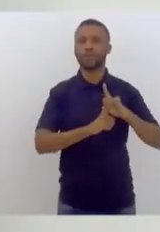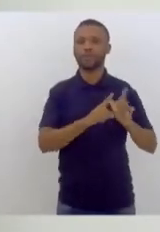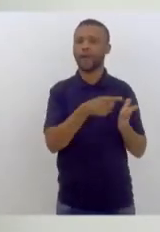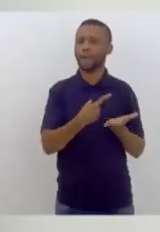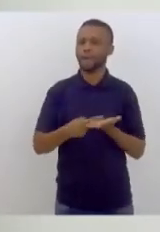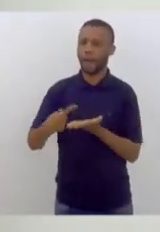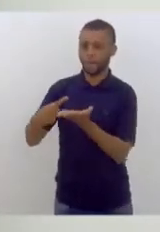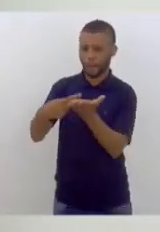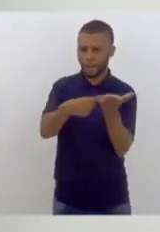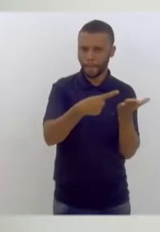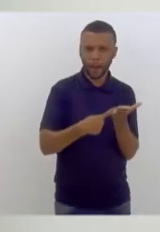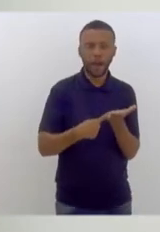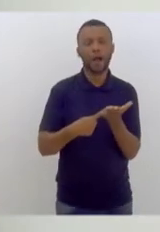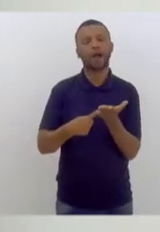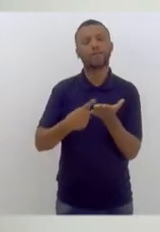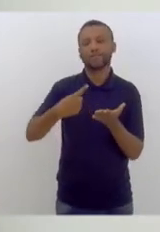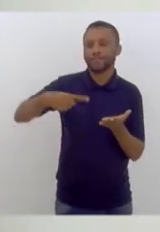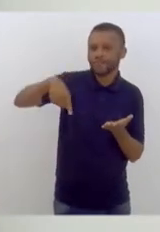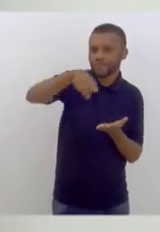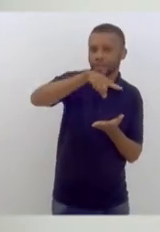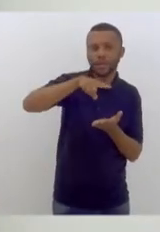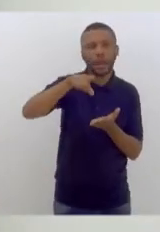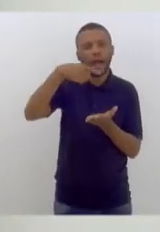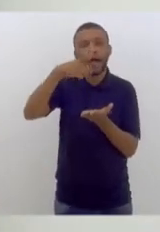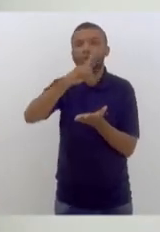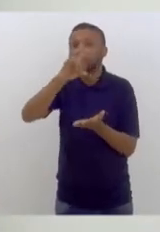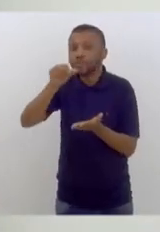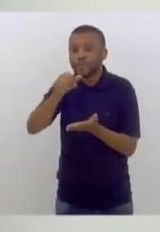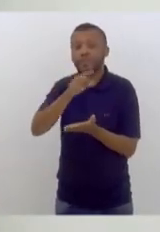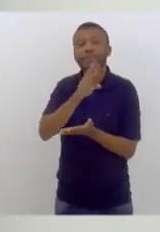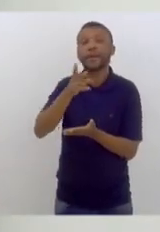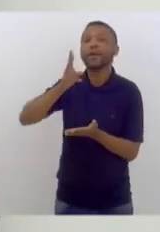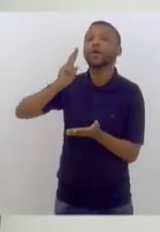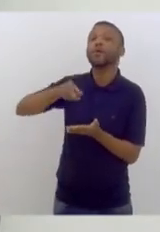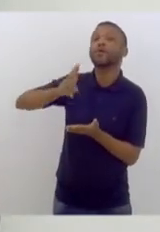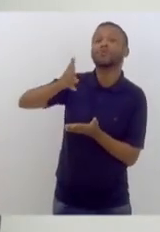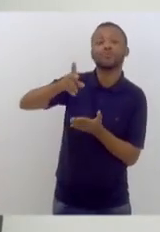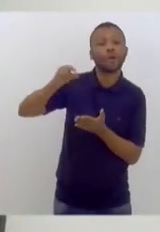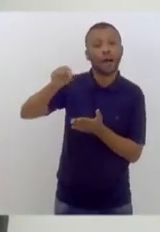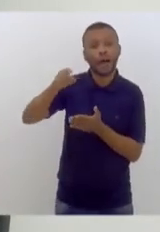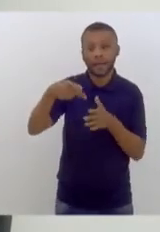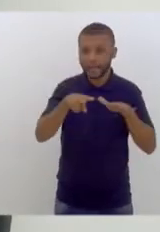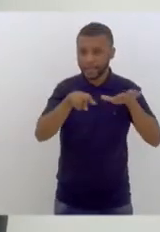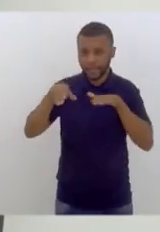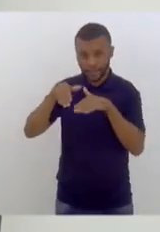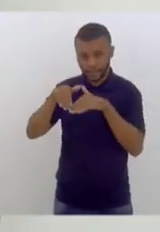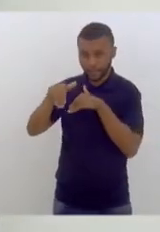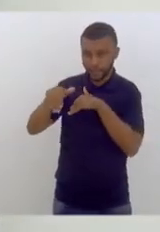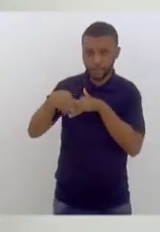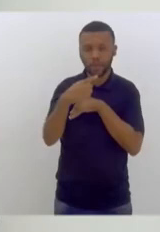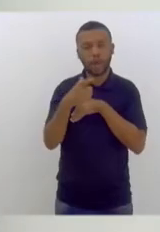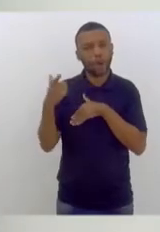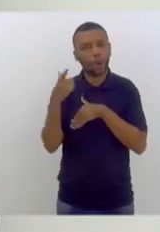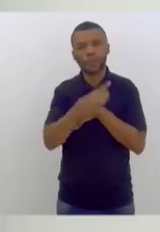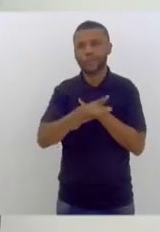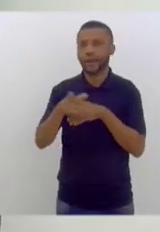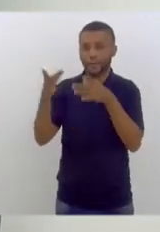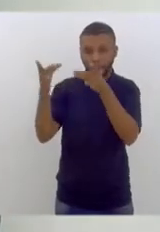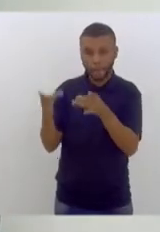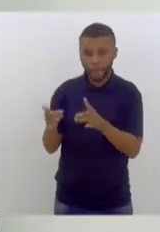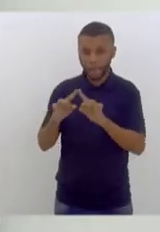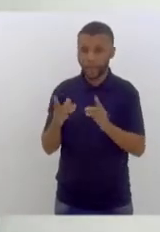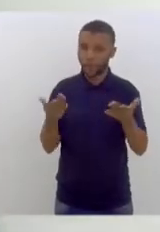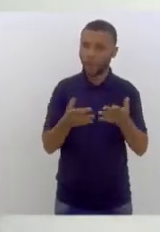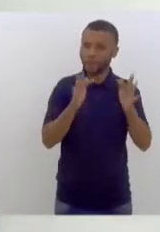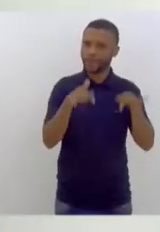combinar com os participantes aqui a data da continuidade dela ainda essa semana, para que a gente possa aprofundar. Mas ela não se encerra agora.